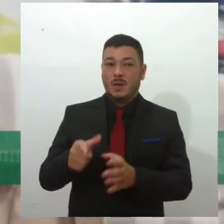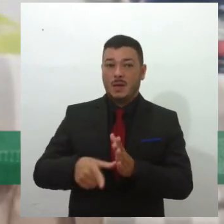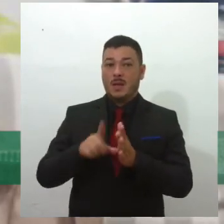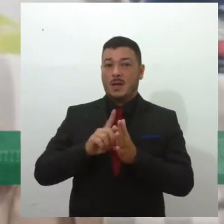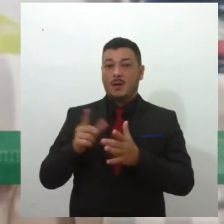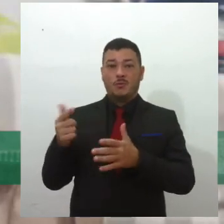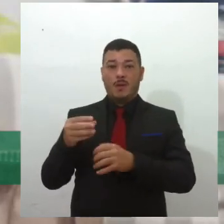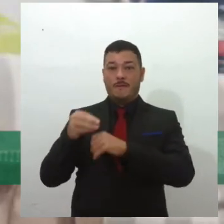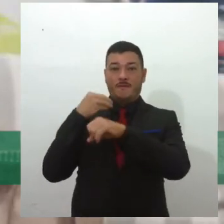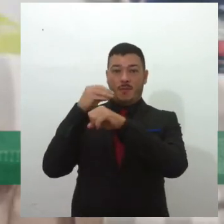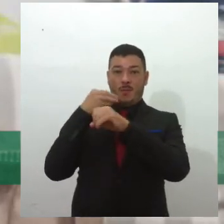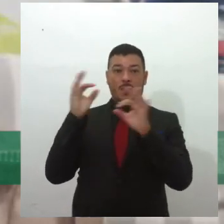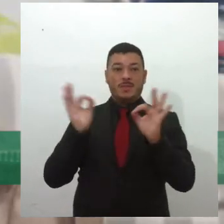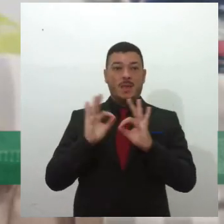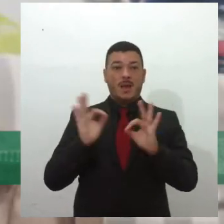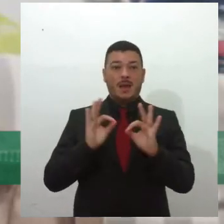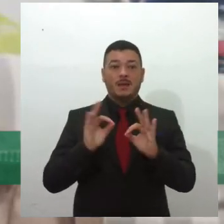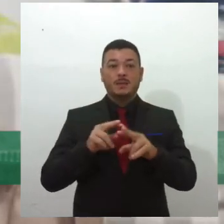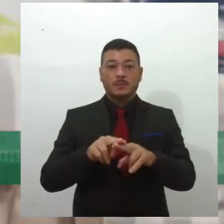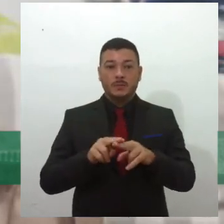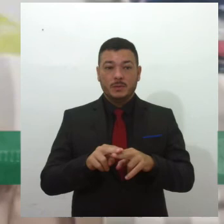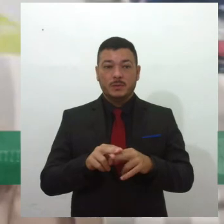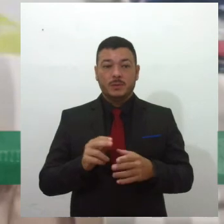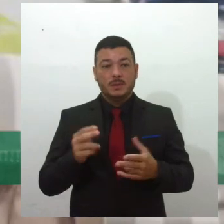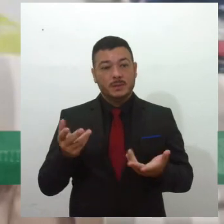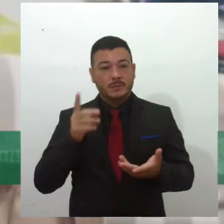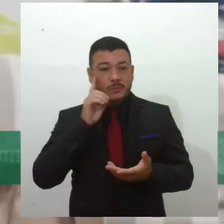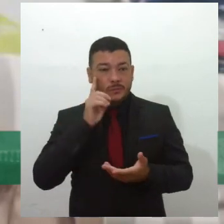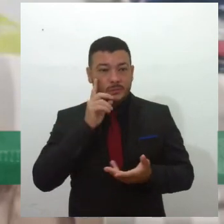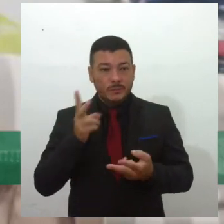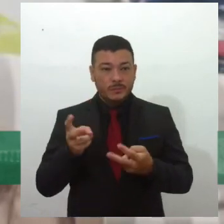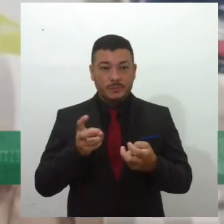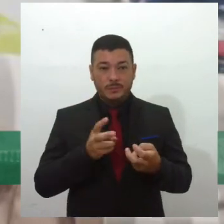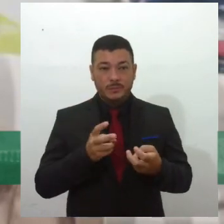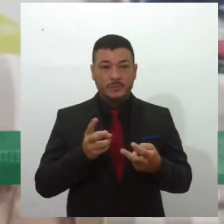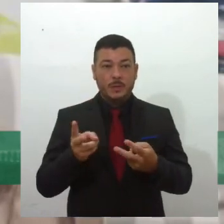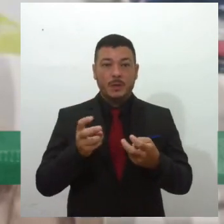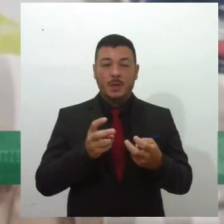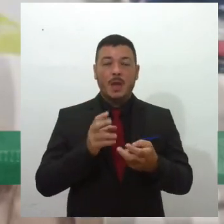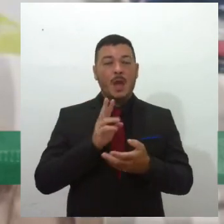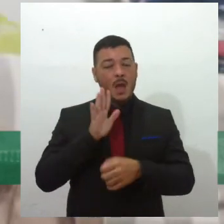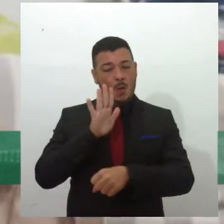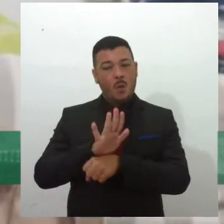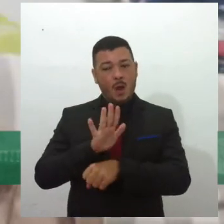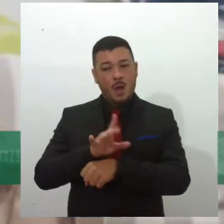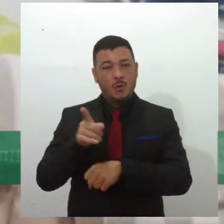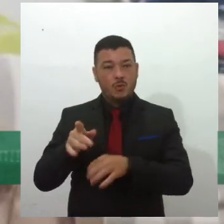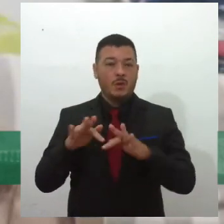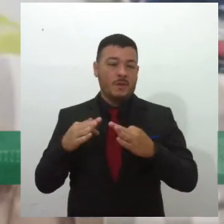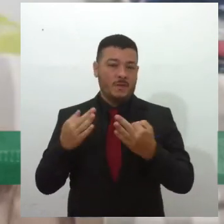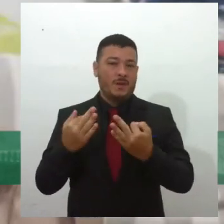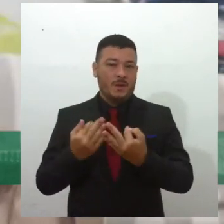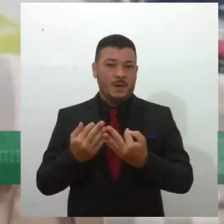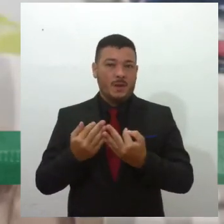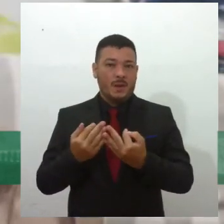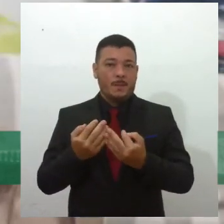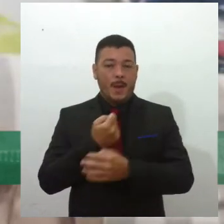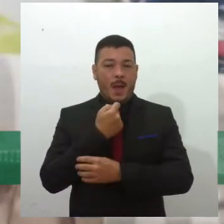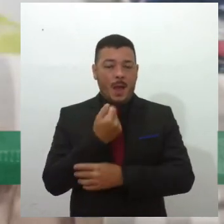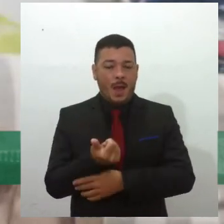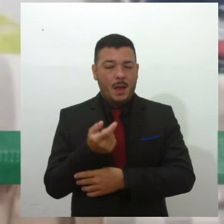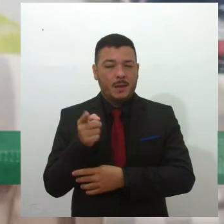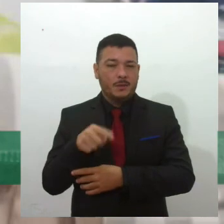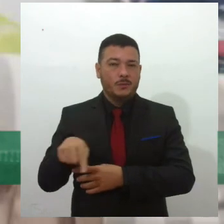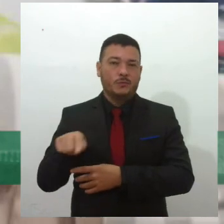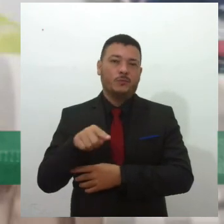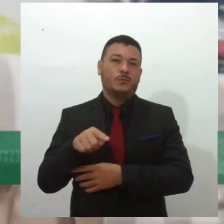formação, elas estão tendo que aprender ali no dia a dia. Então, é uma medida que é um alento, é um paliativo para poder auxiliar nessa condição